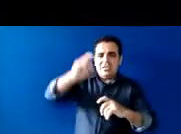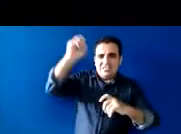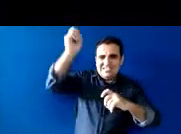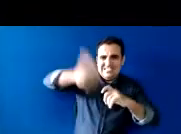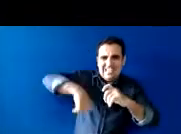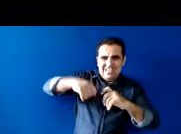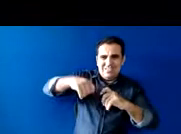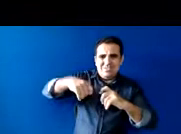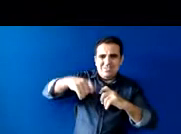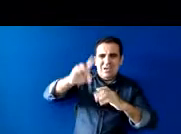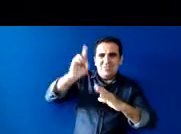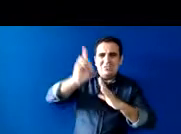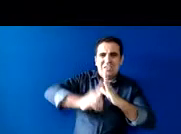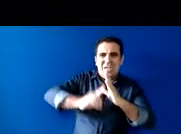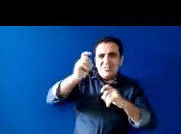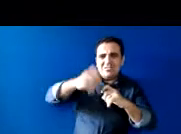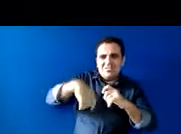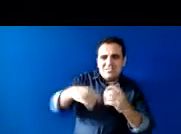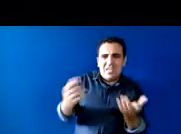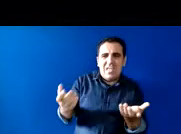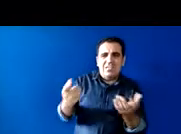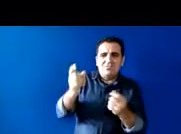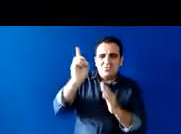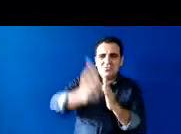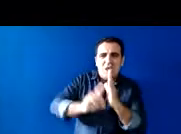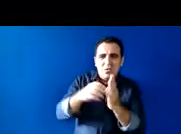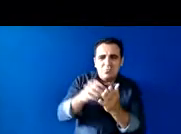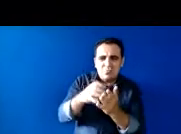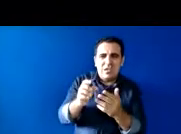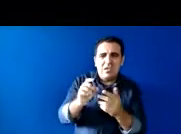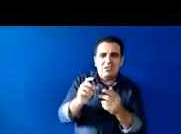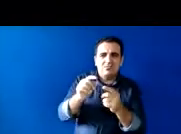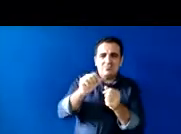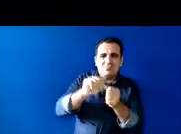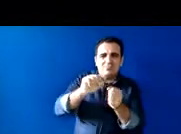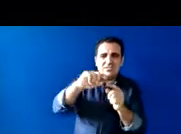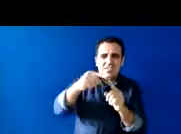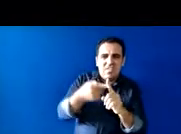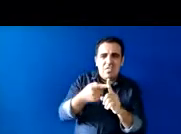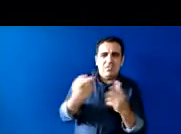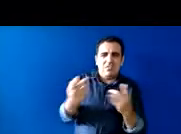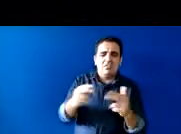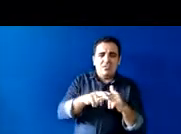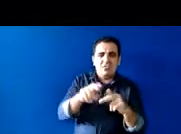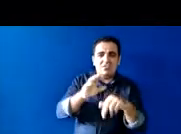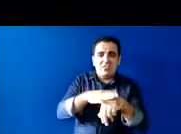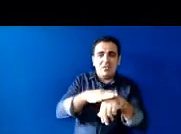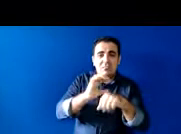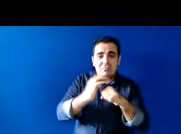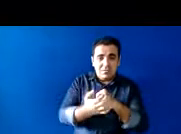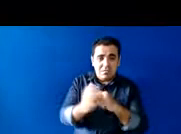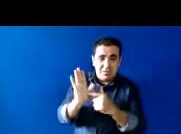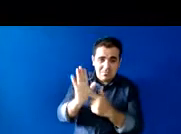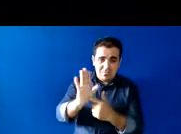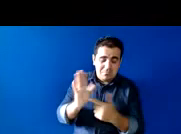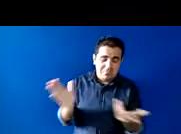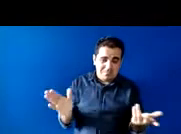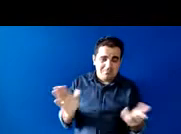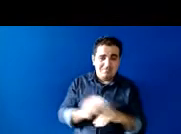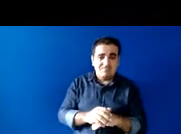reprodutivos, né? E também dar umas pinceladas o que a pandemia nos mostrou sobre